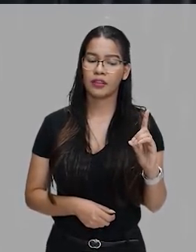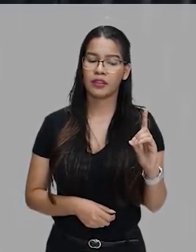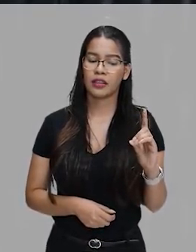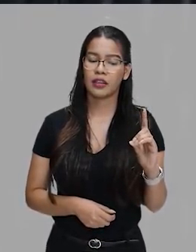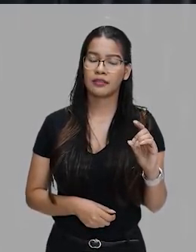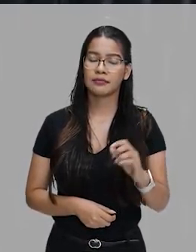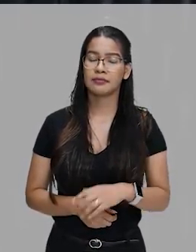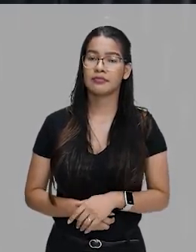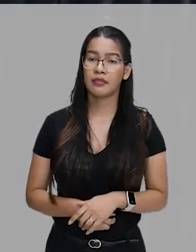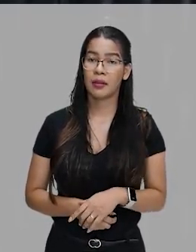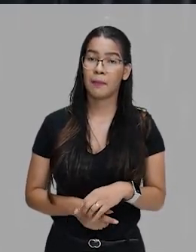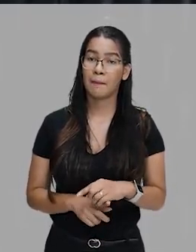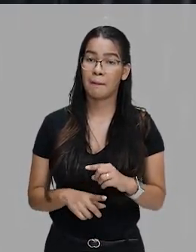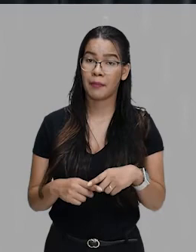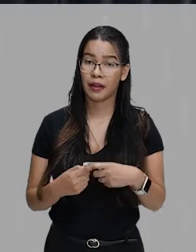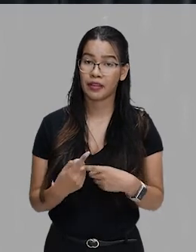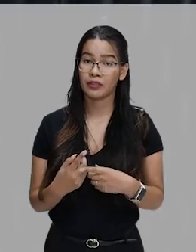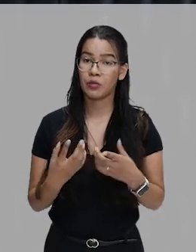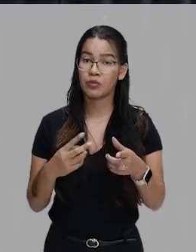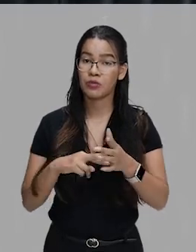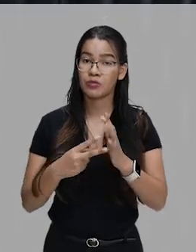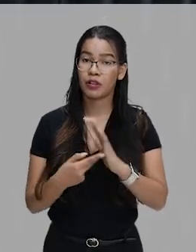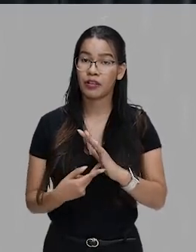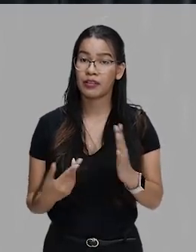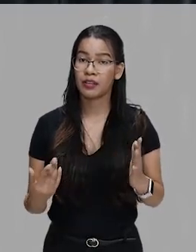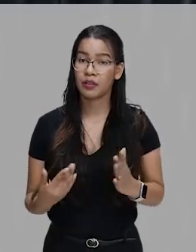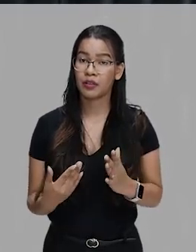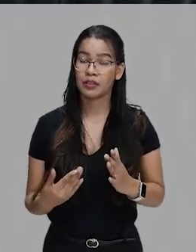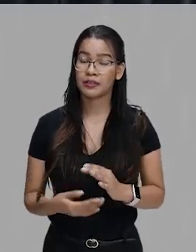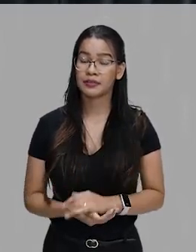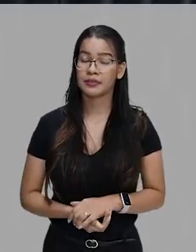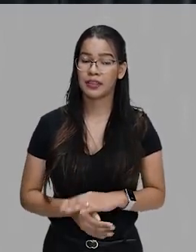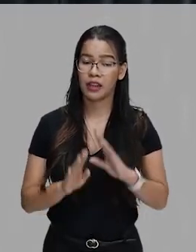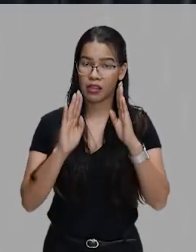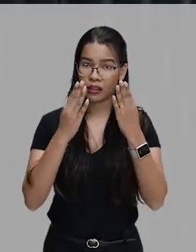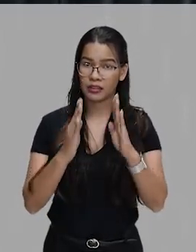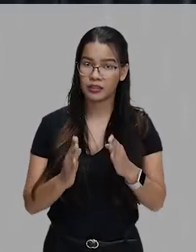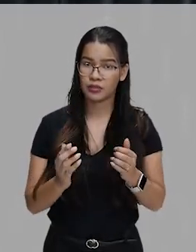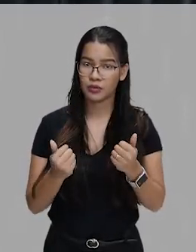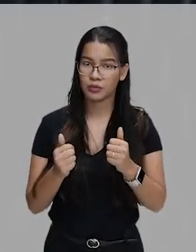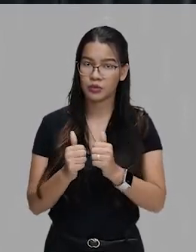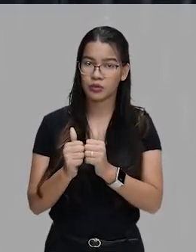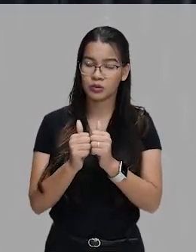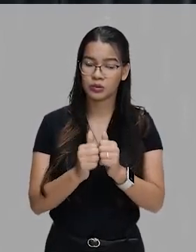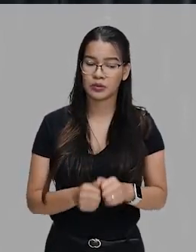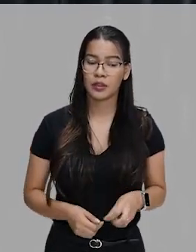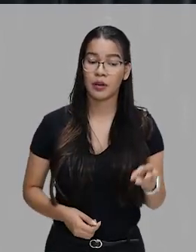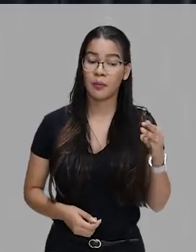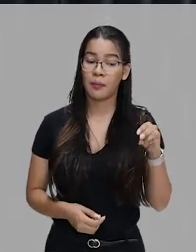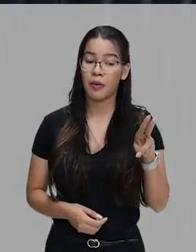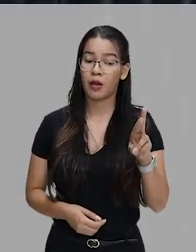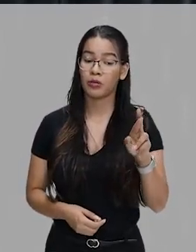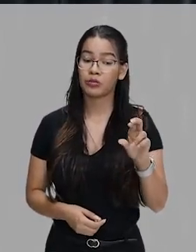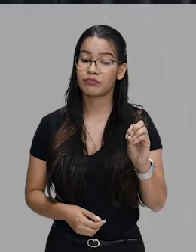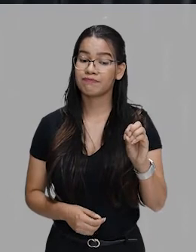alternativa. Agora, vamos para o sentido, igual à questão anterior. Analisa aí, ó. Mauro não estudou